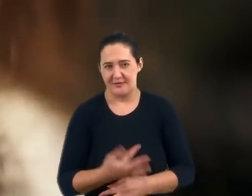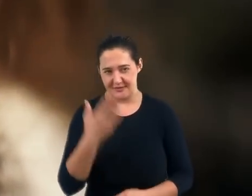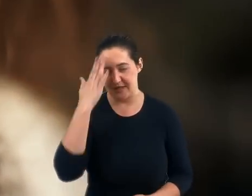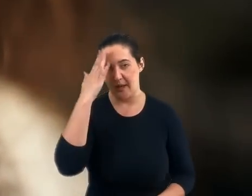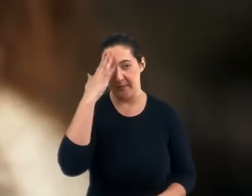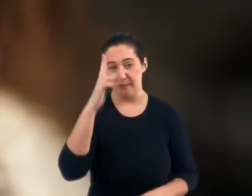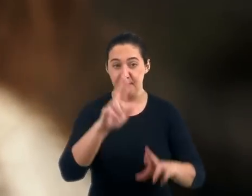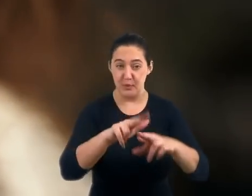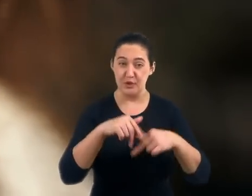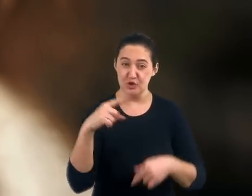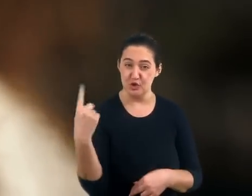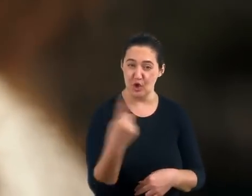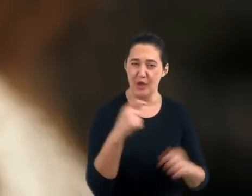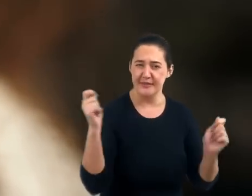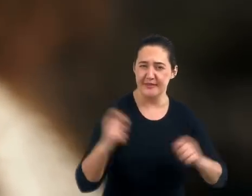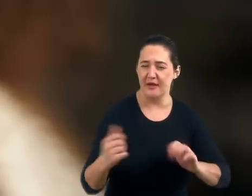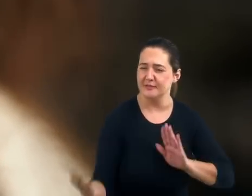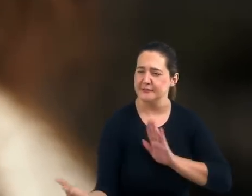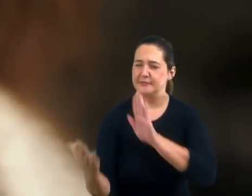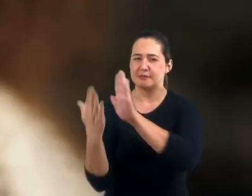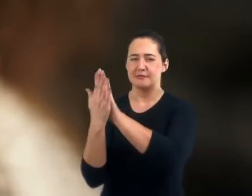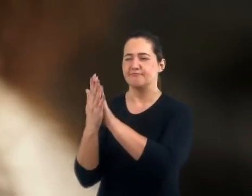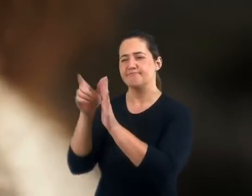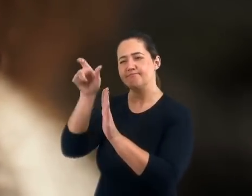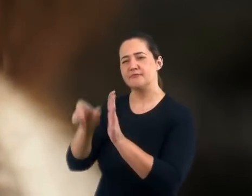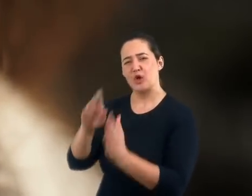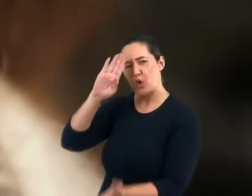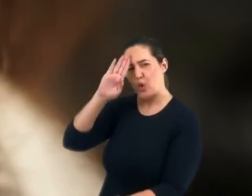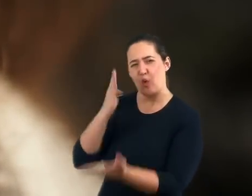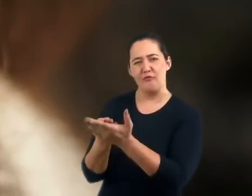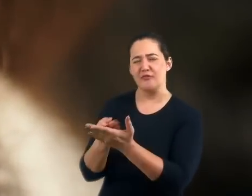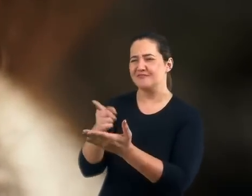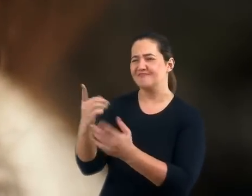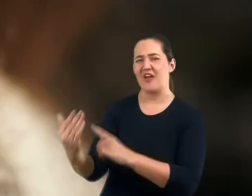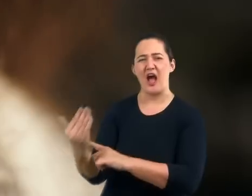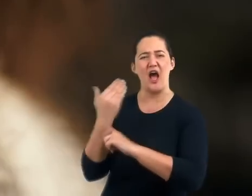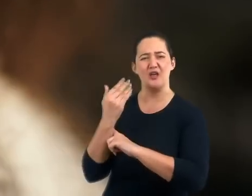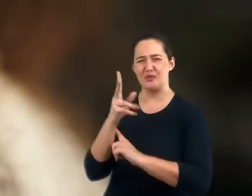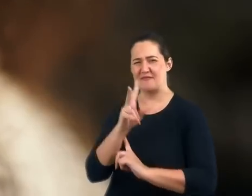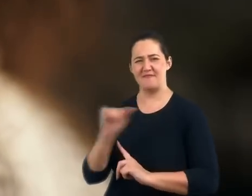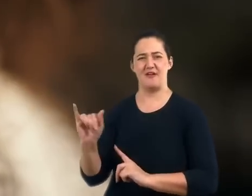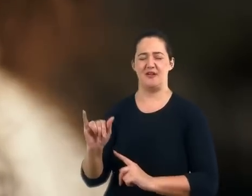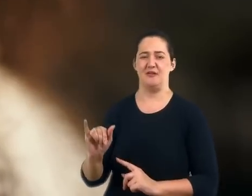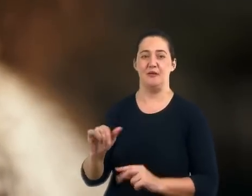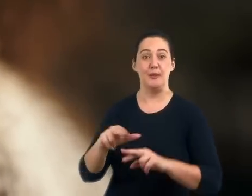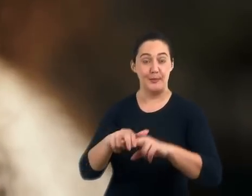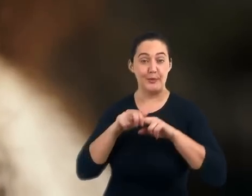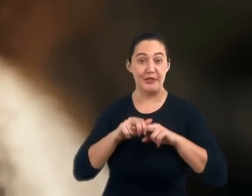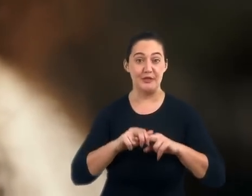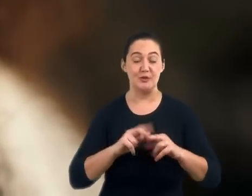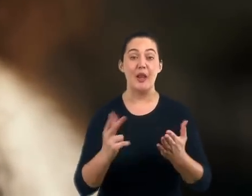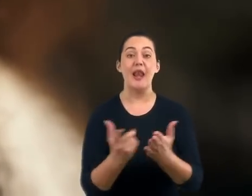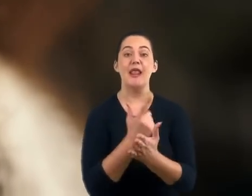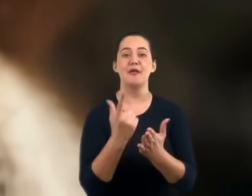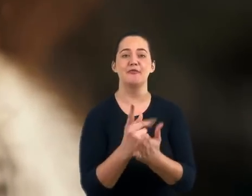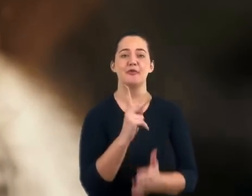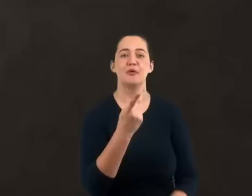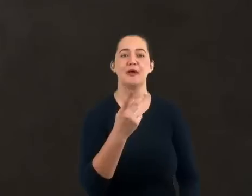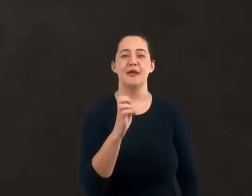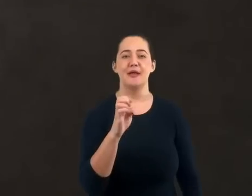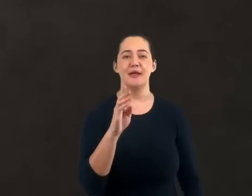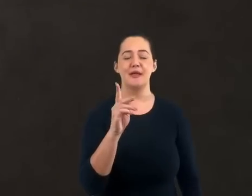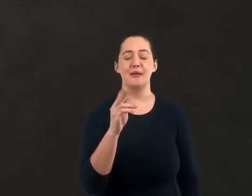a Ele com confiança, sabendo que Ele nos ajudará. É por isto que a mensagem de Hebreus continua